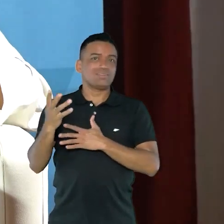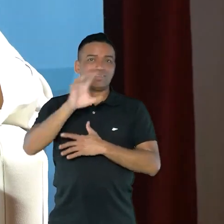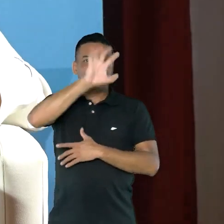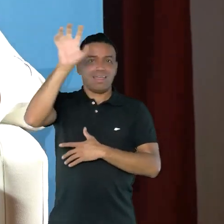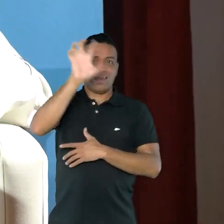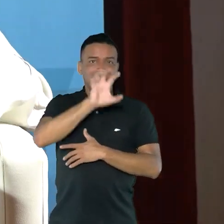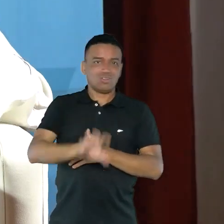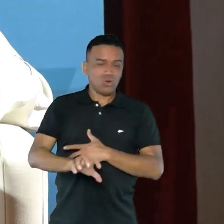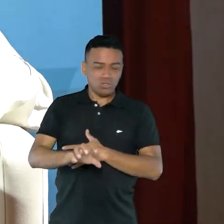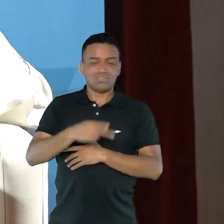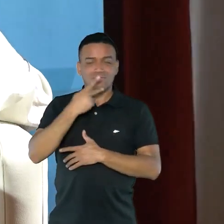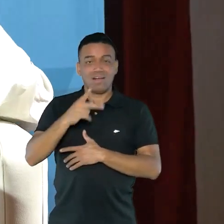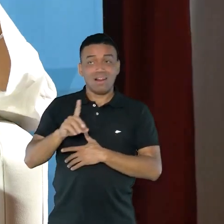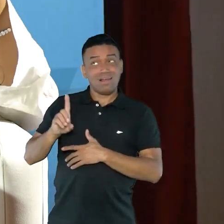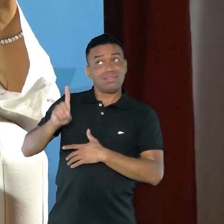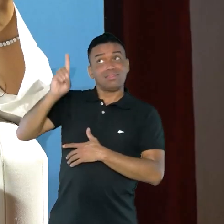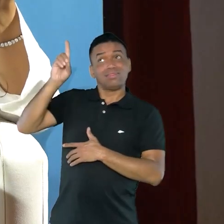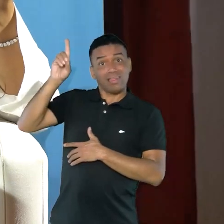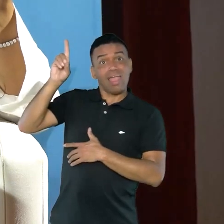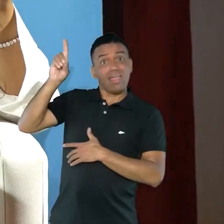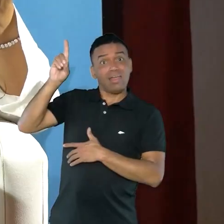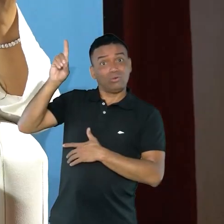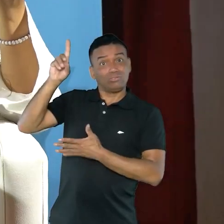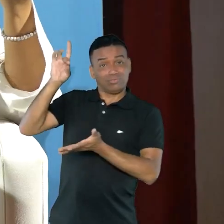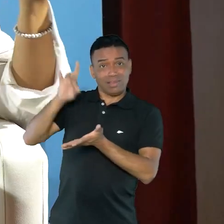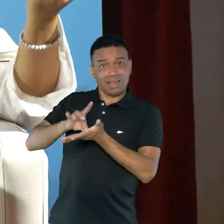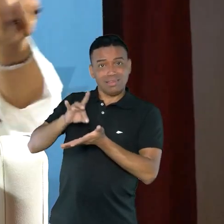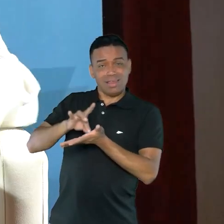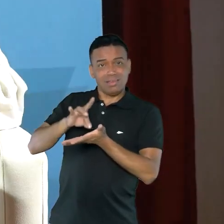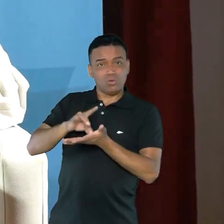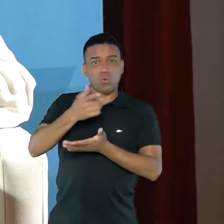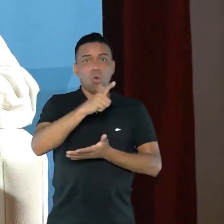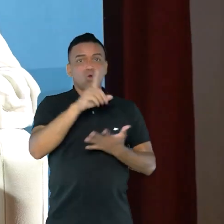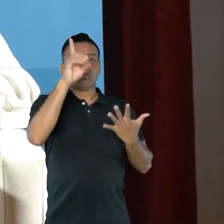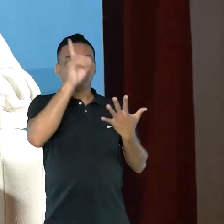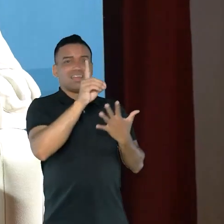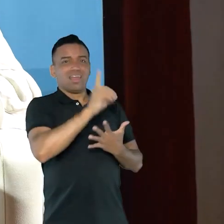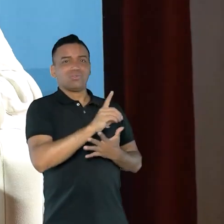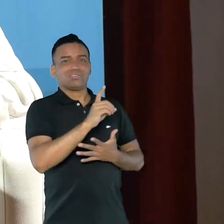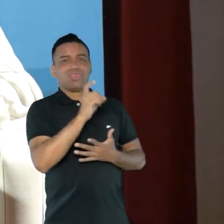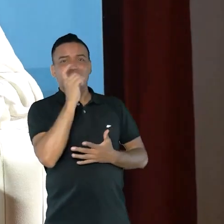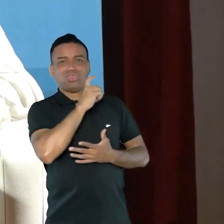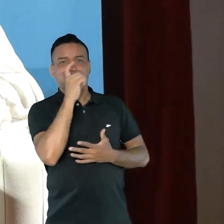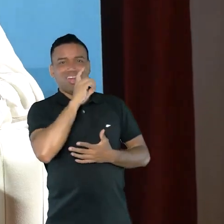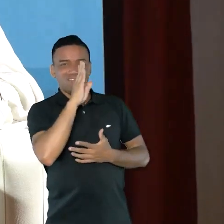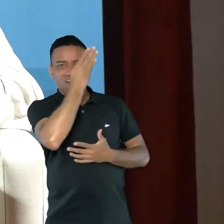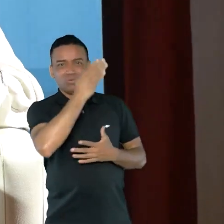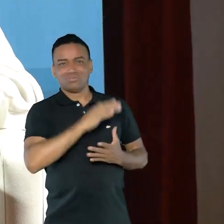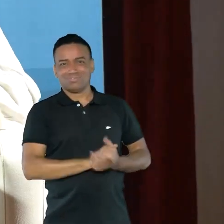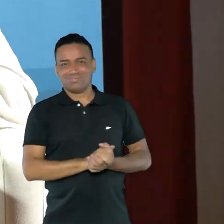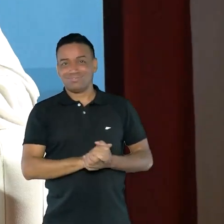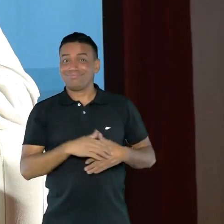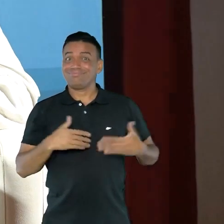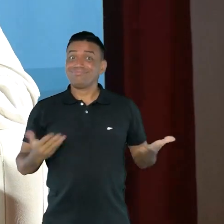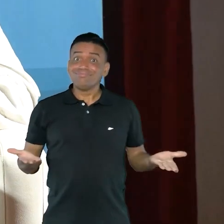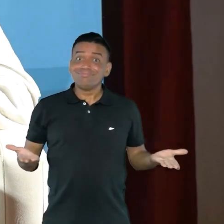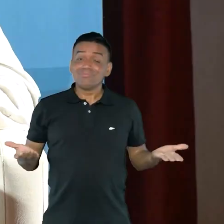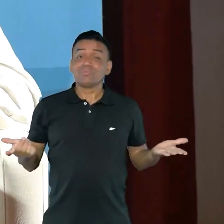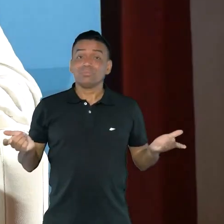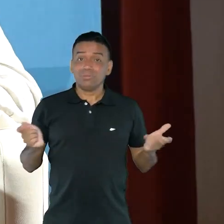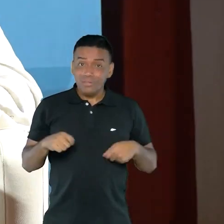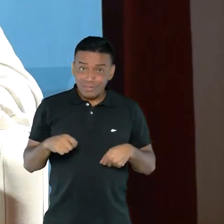D maiúsculo, você diria que existe um verdadeiro e todos os demais falsos. Então, por isso também